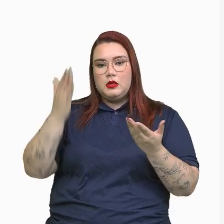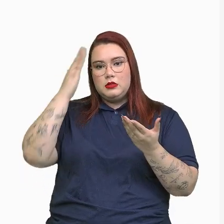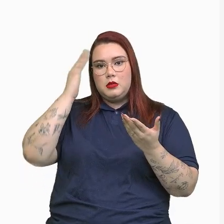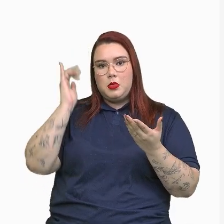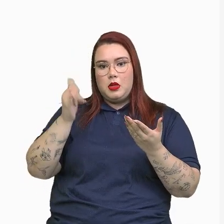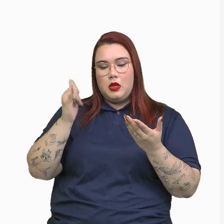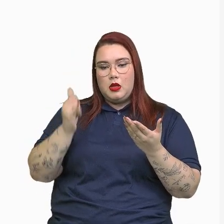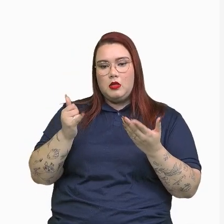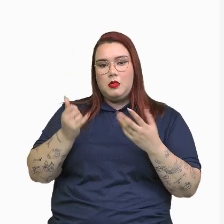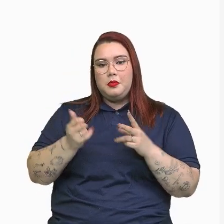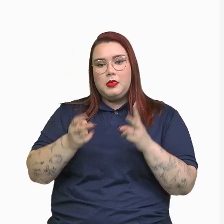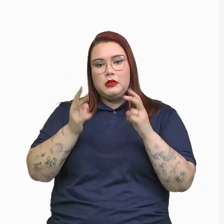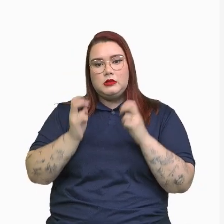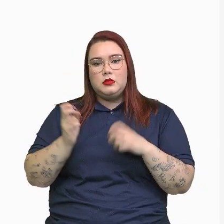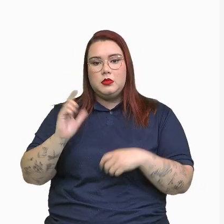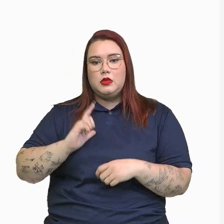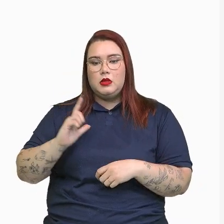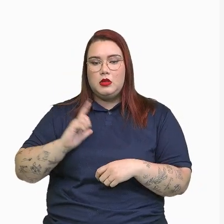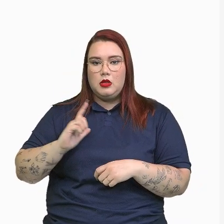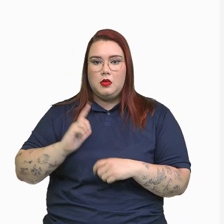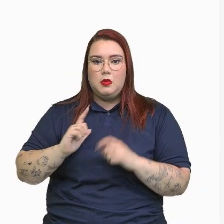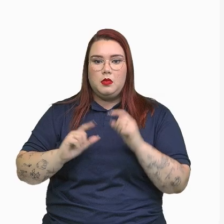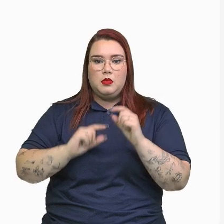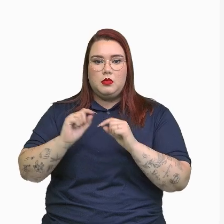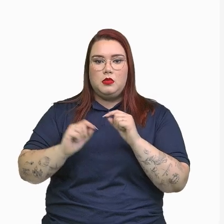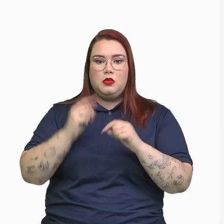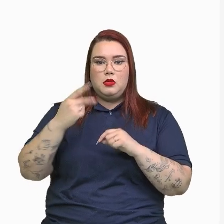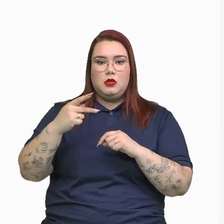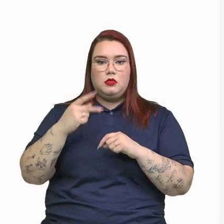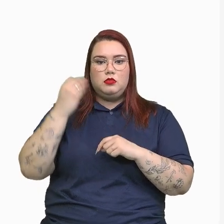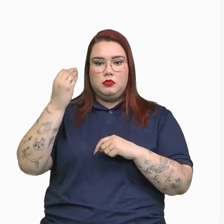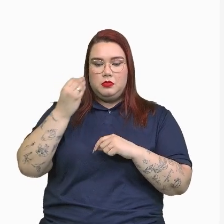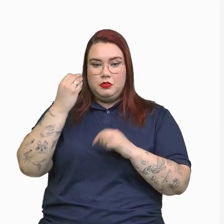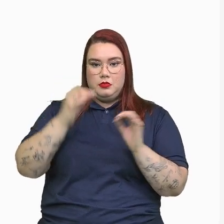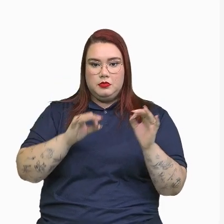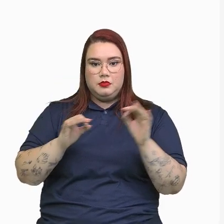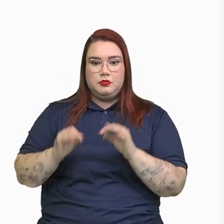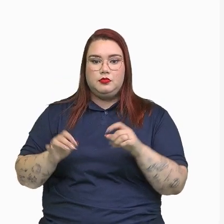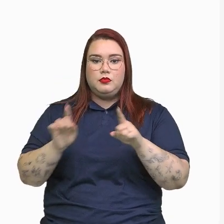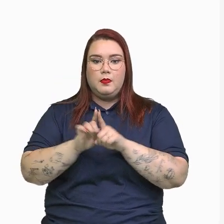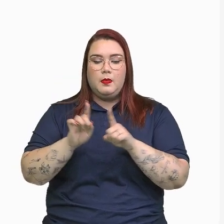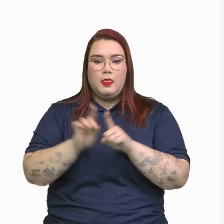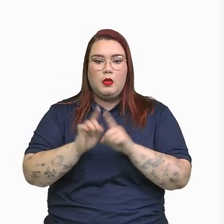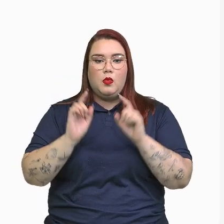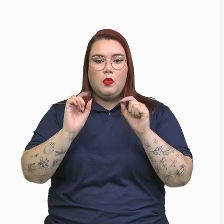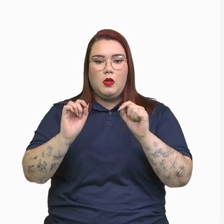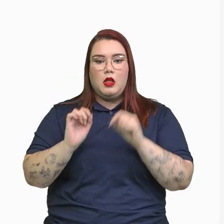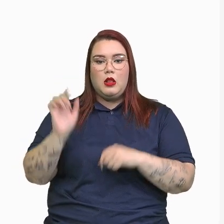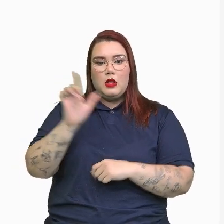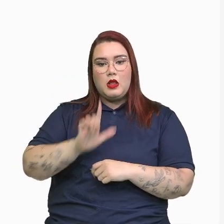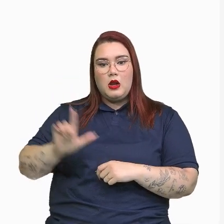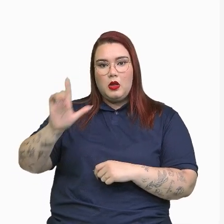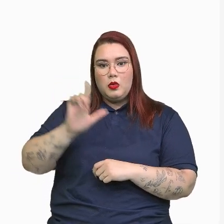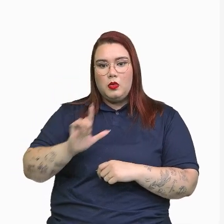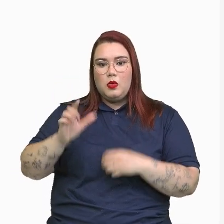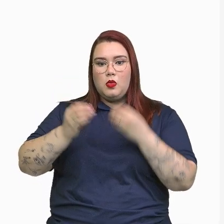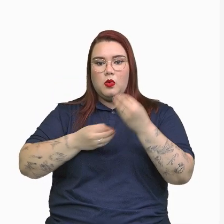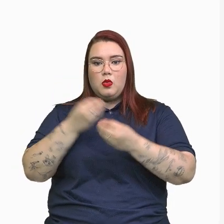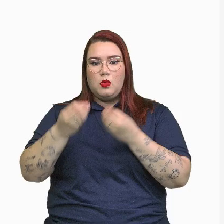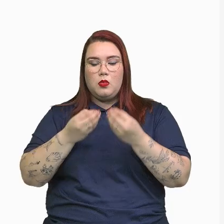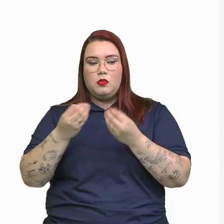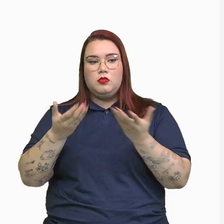Então, percebo que nós vamos ter essa exploração. Vamos ter também quebra de convenções literárias na maneira